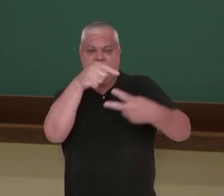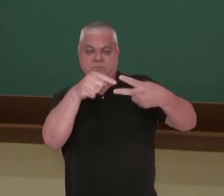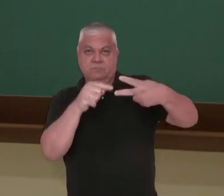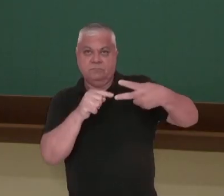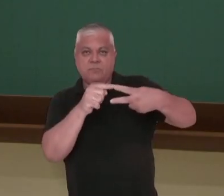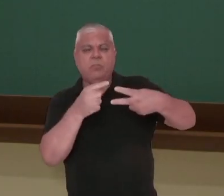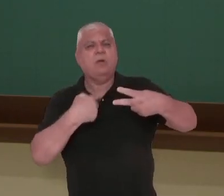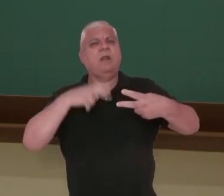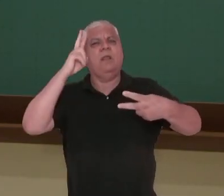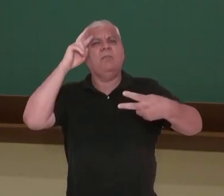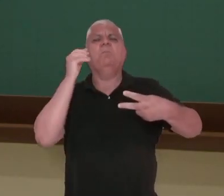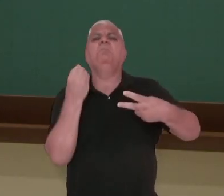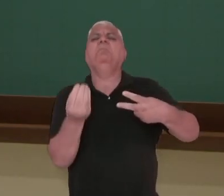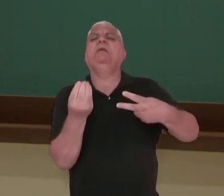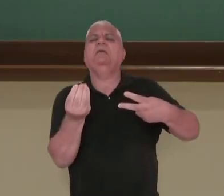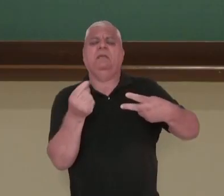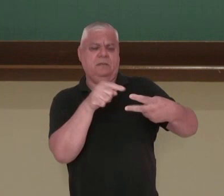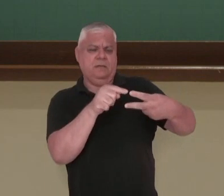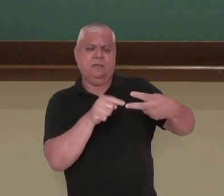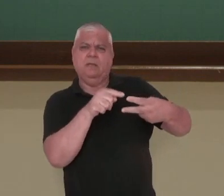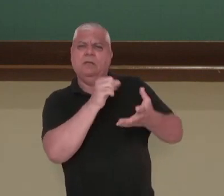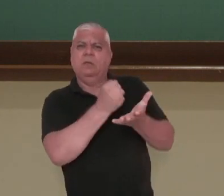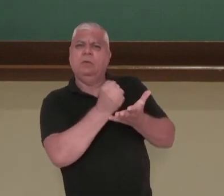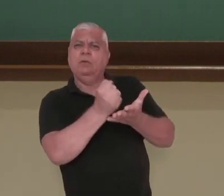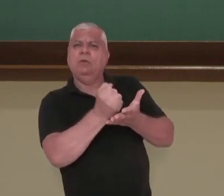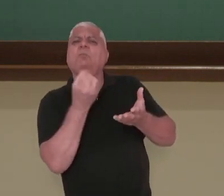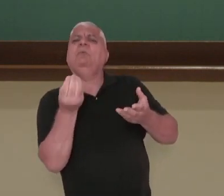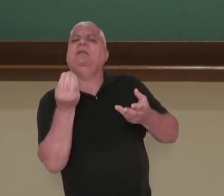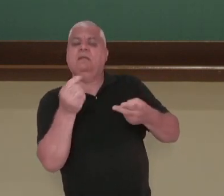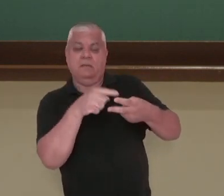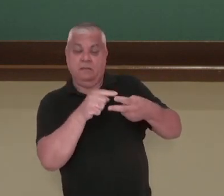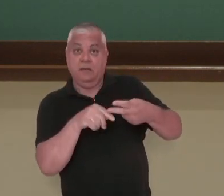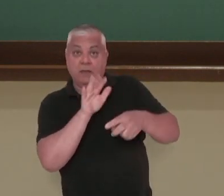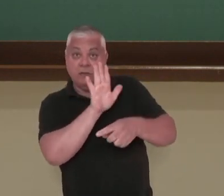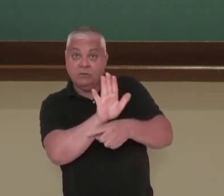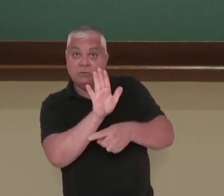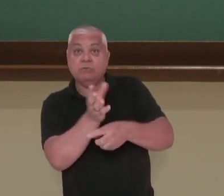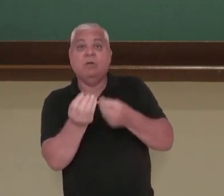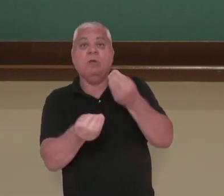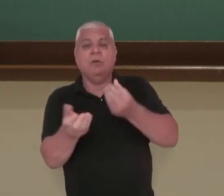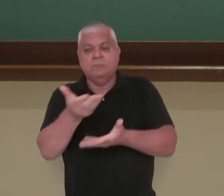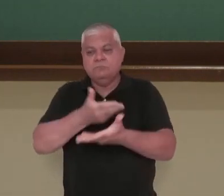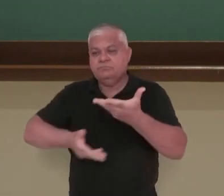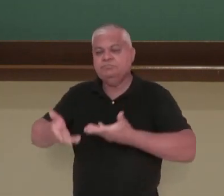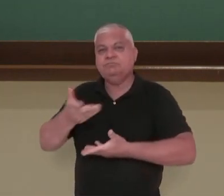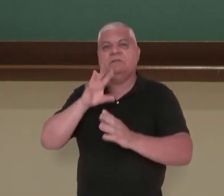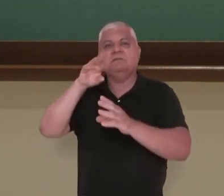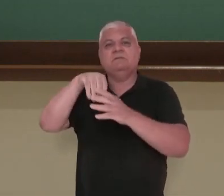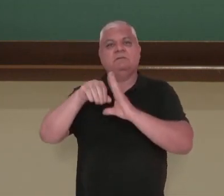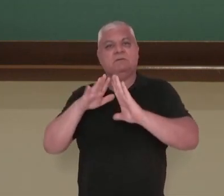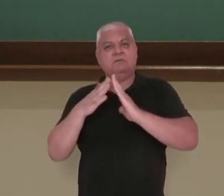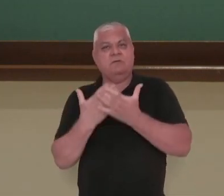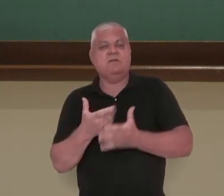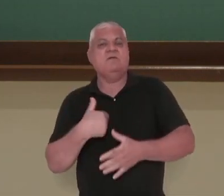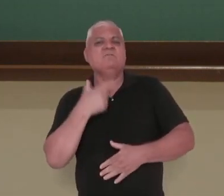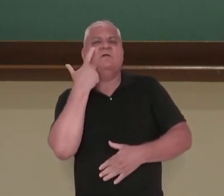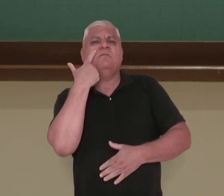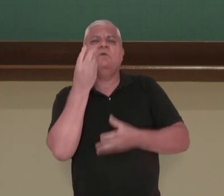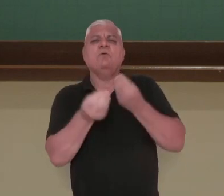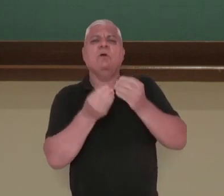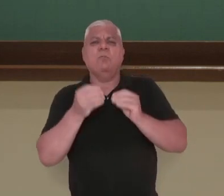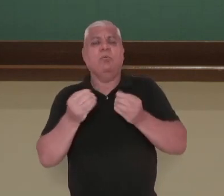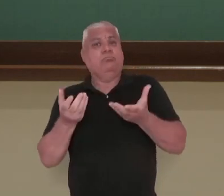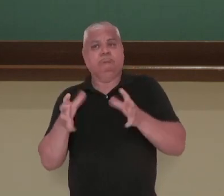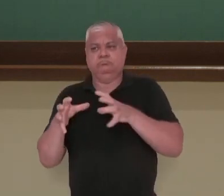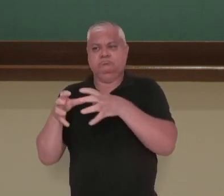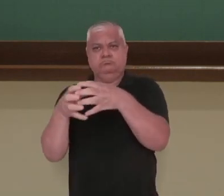relembrar para que servem esses dois documentos e como eles podem ajudar a nossa convivência diária dentro da escola. Vamos lembrar que viver em grupo,